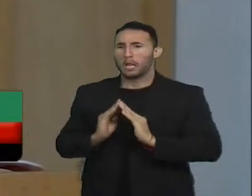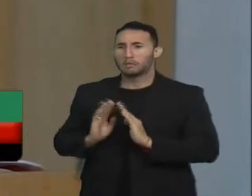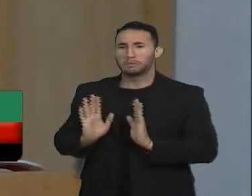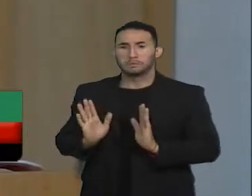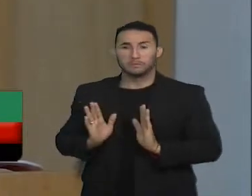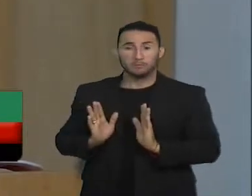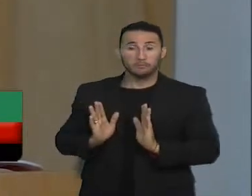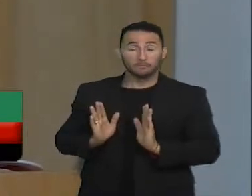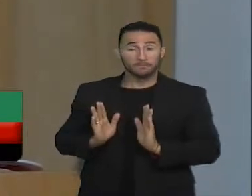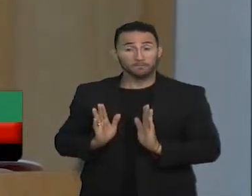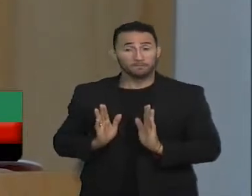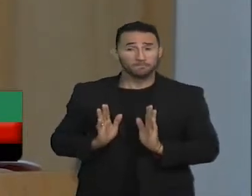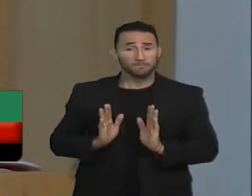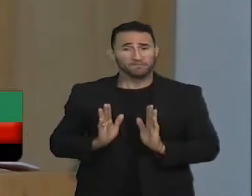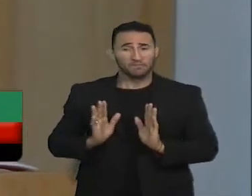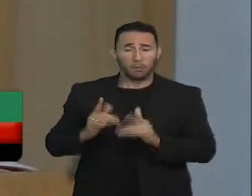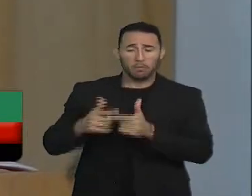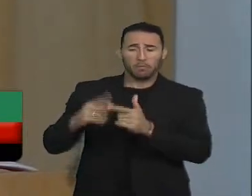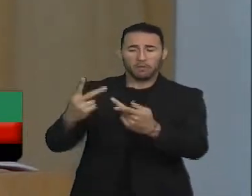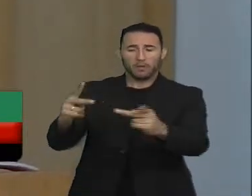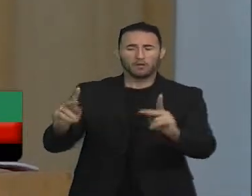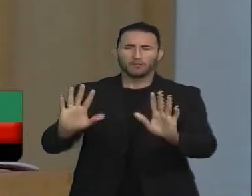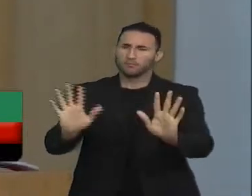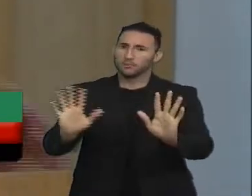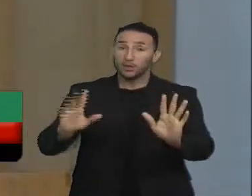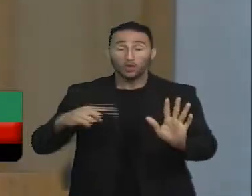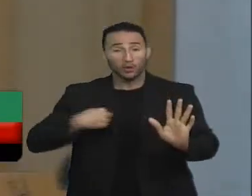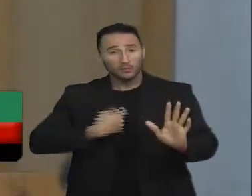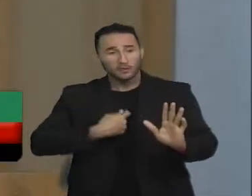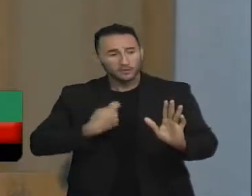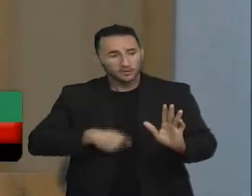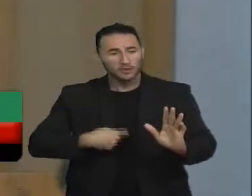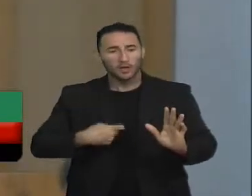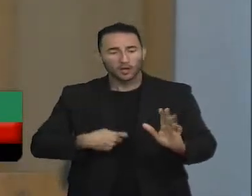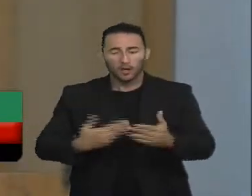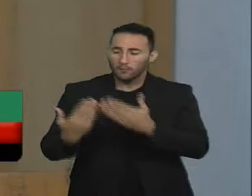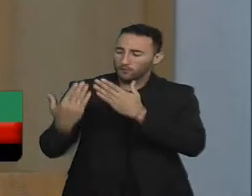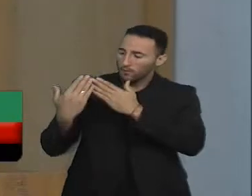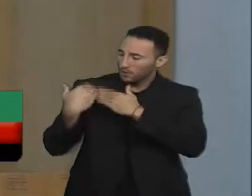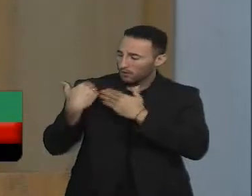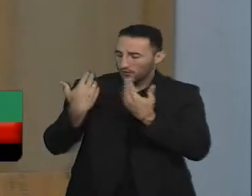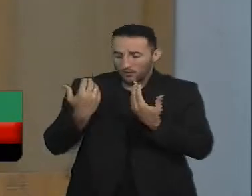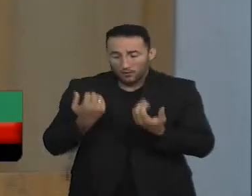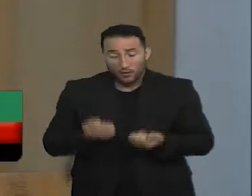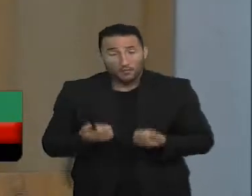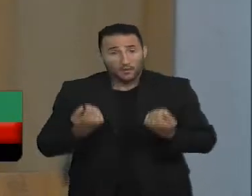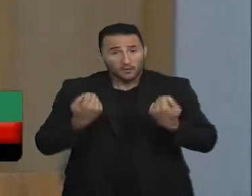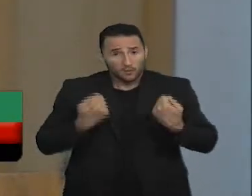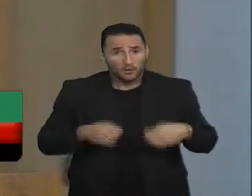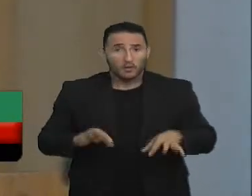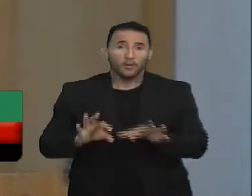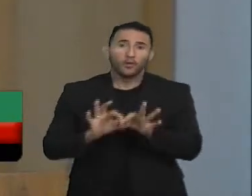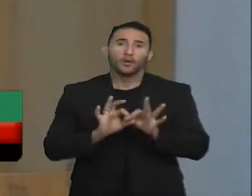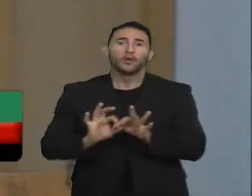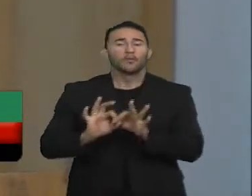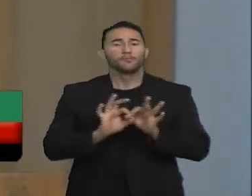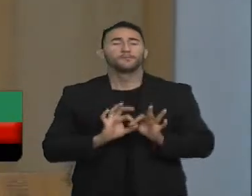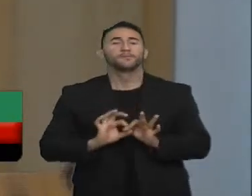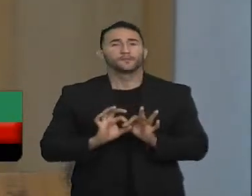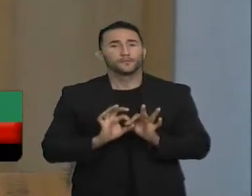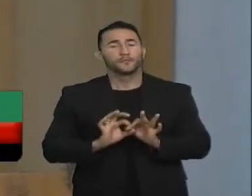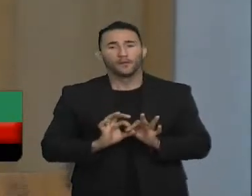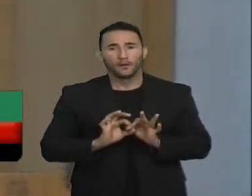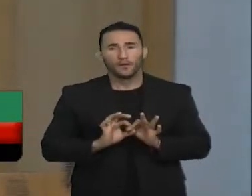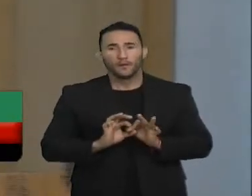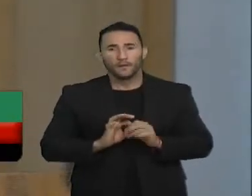não vestir a camisa das nossas crianças, se a gente não estiver unido, isso não vai acabar nunca.